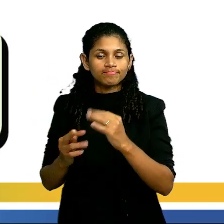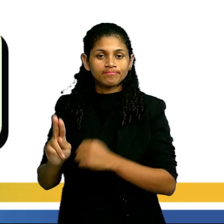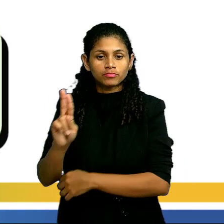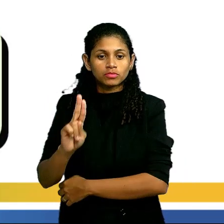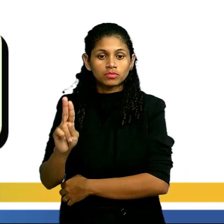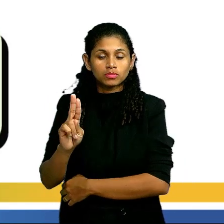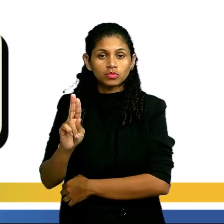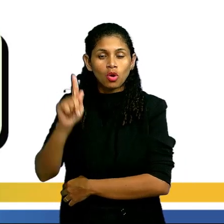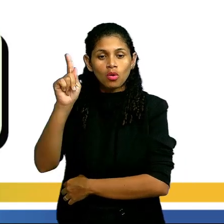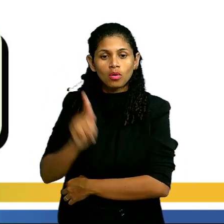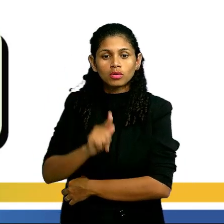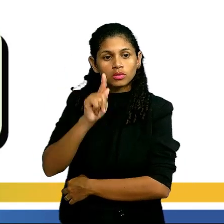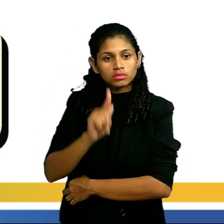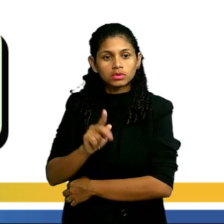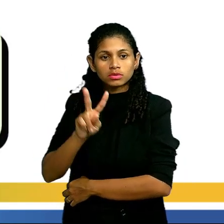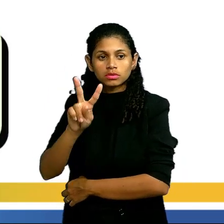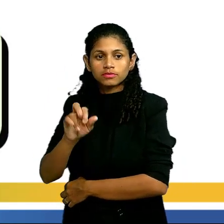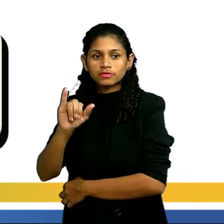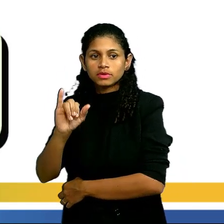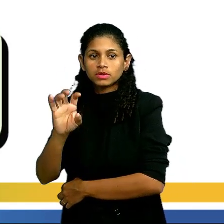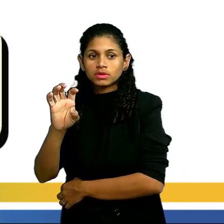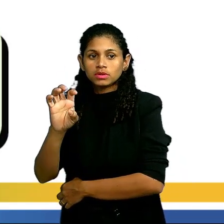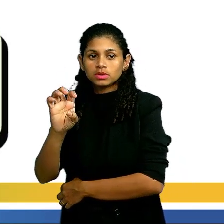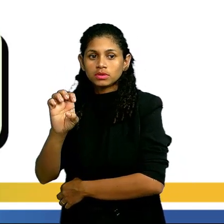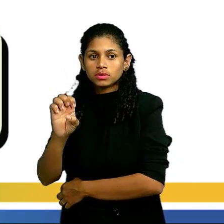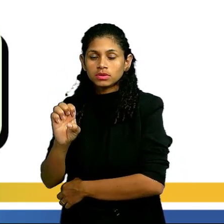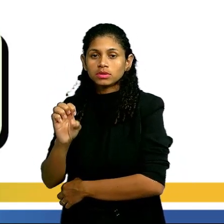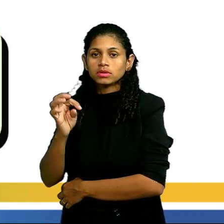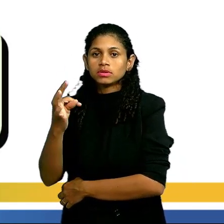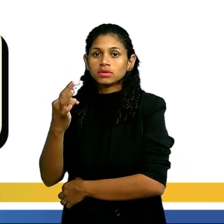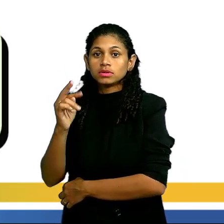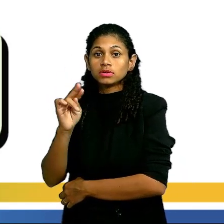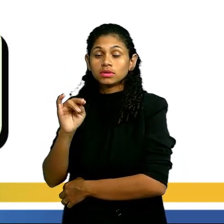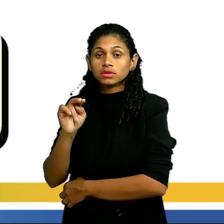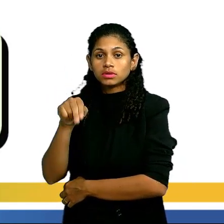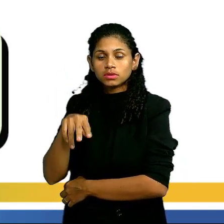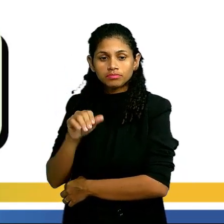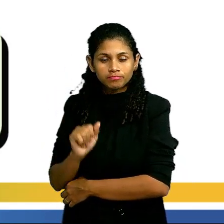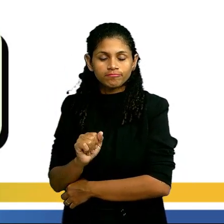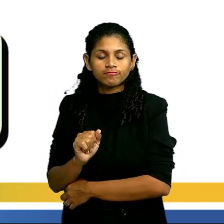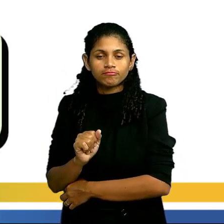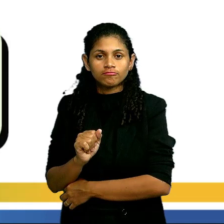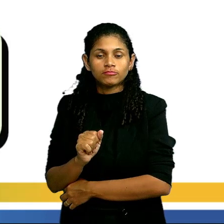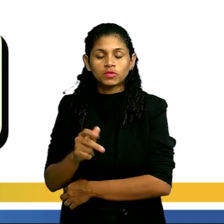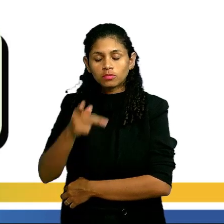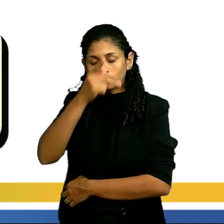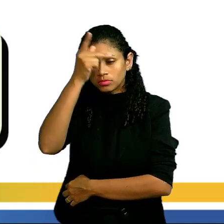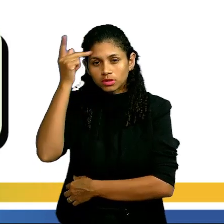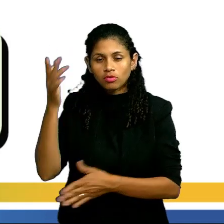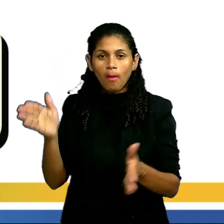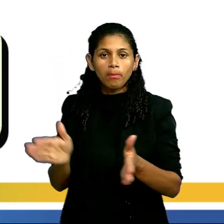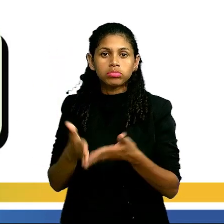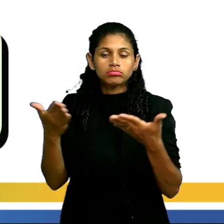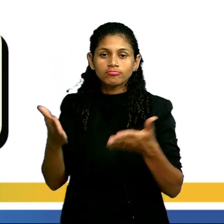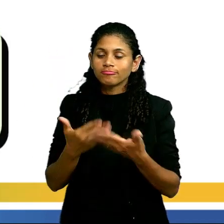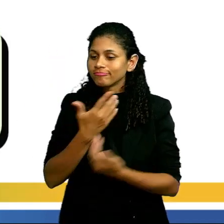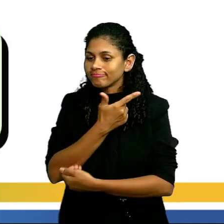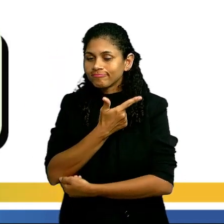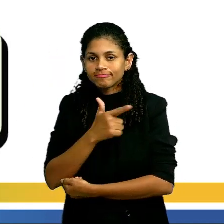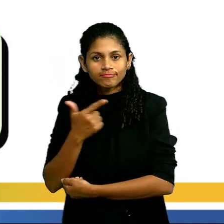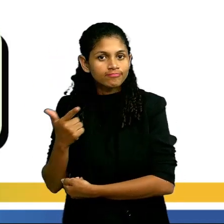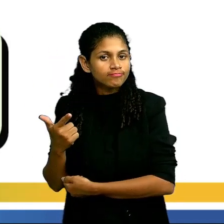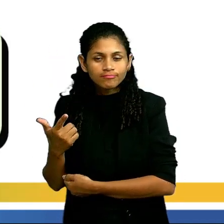Vietcongues, né, contra os vietnamitas, que era um país muito pobre, né, que eram pessoas pobres, que não tinham